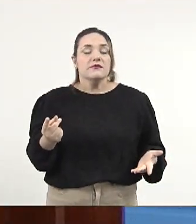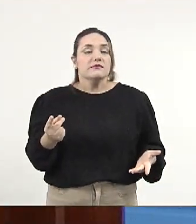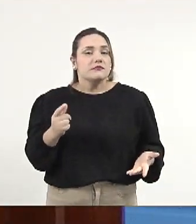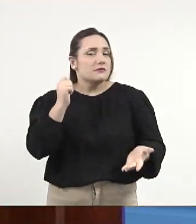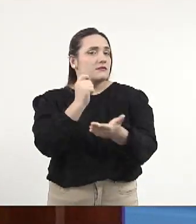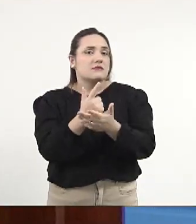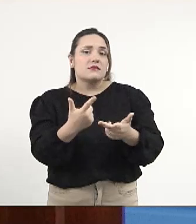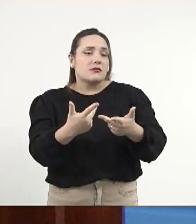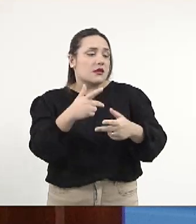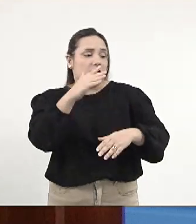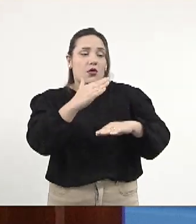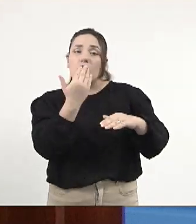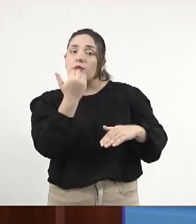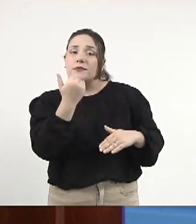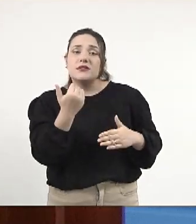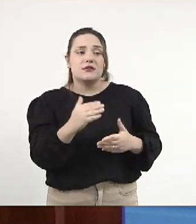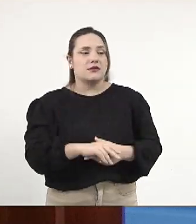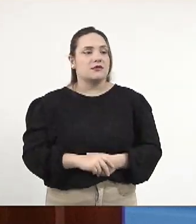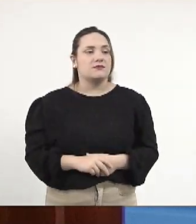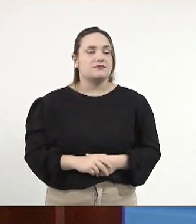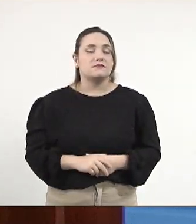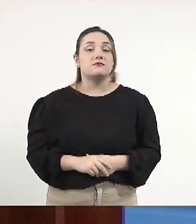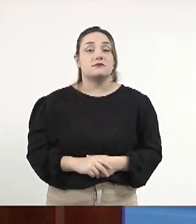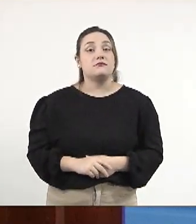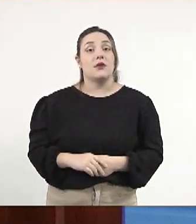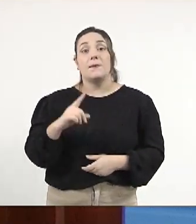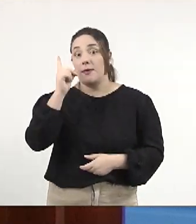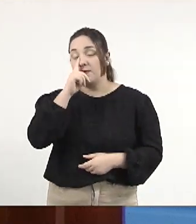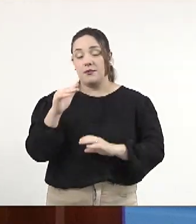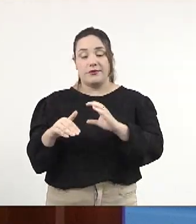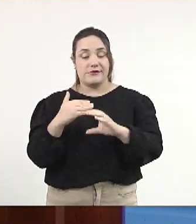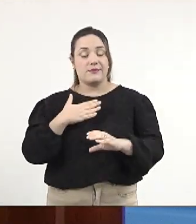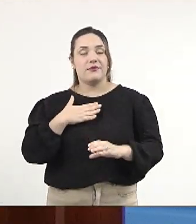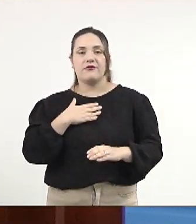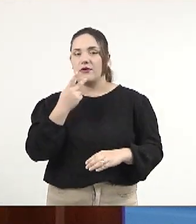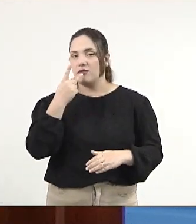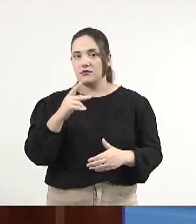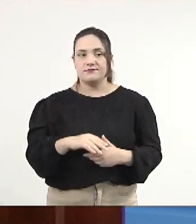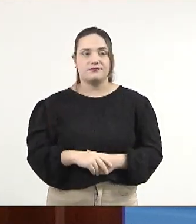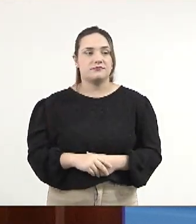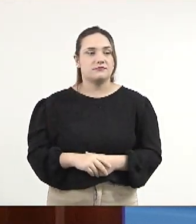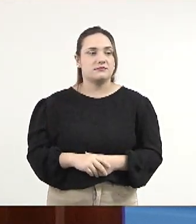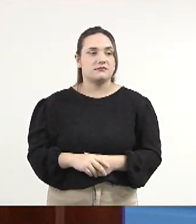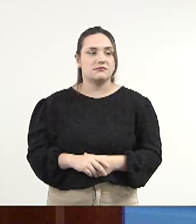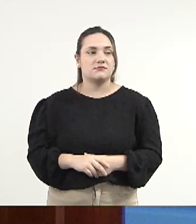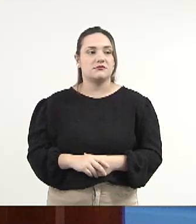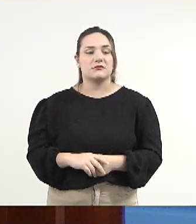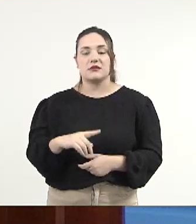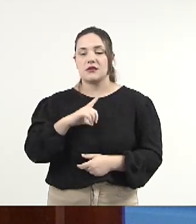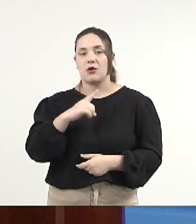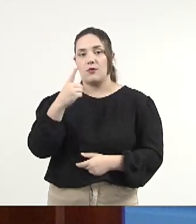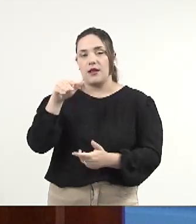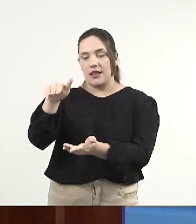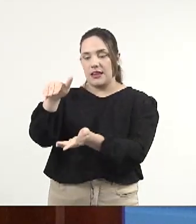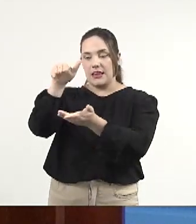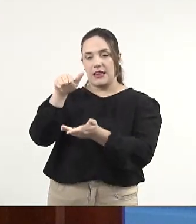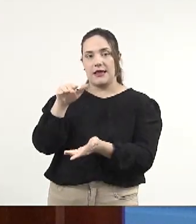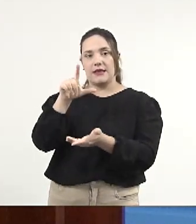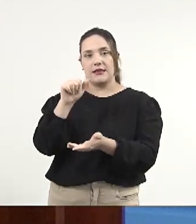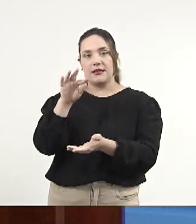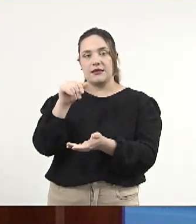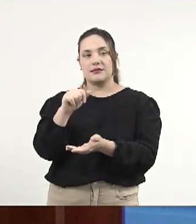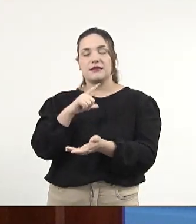alimentos. A mãe me dizia: uma lata dessa dieta especial custa